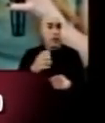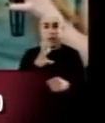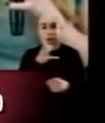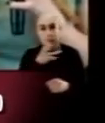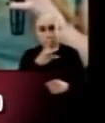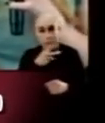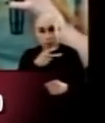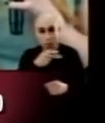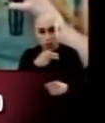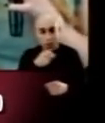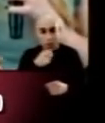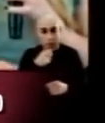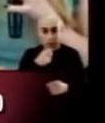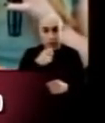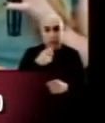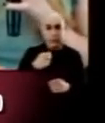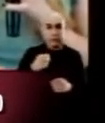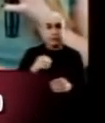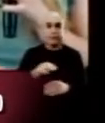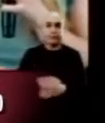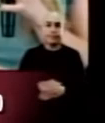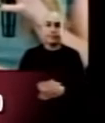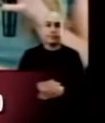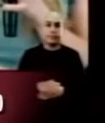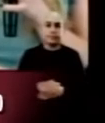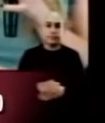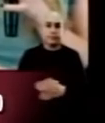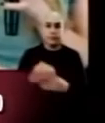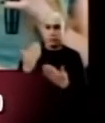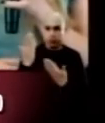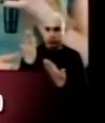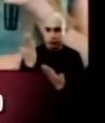não no mesmo período. Próximo.